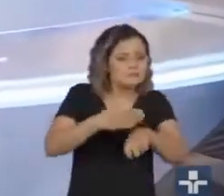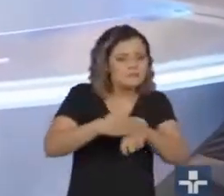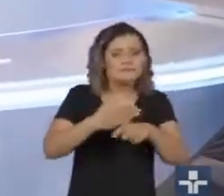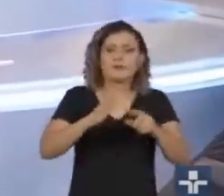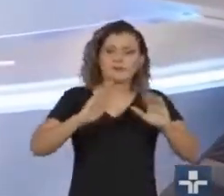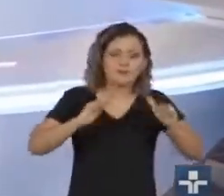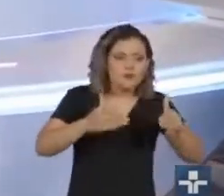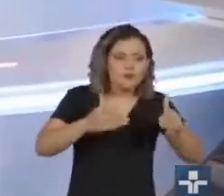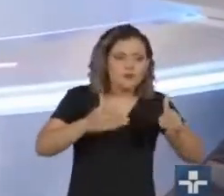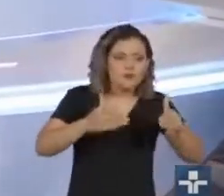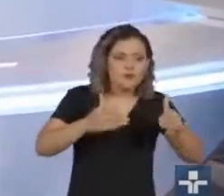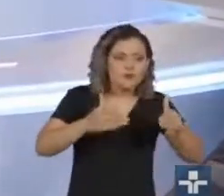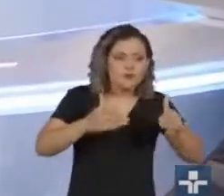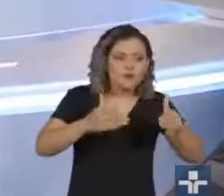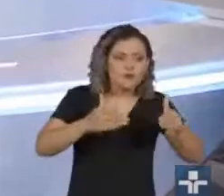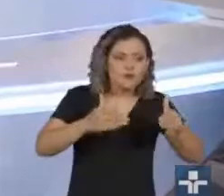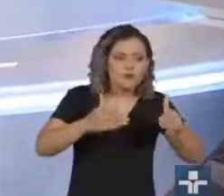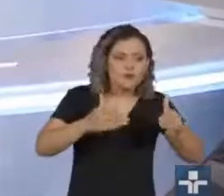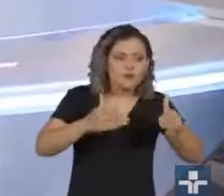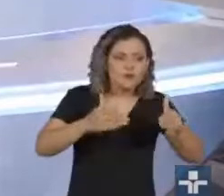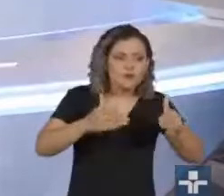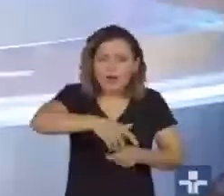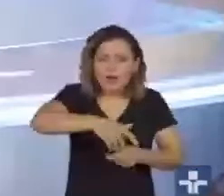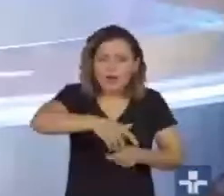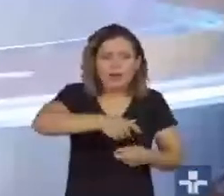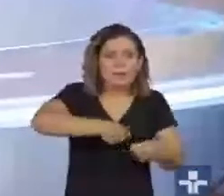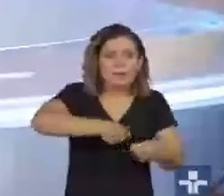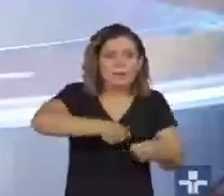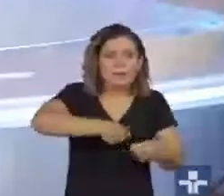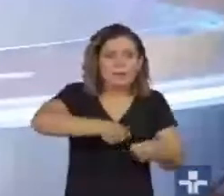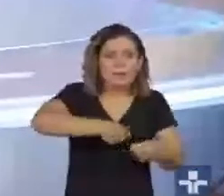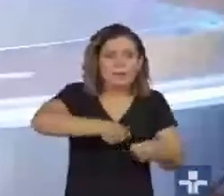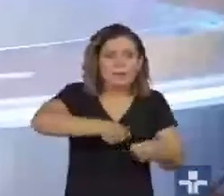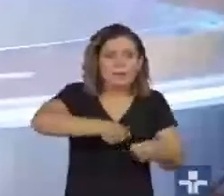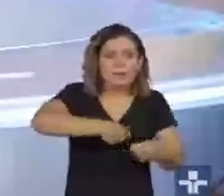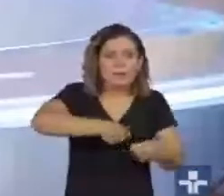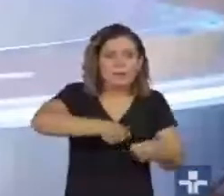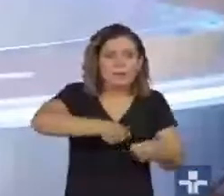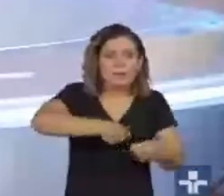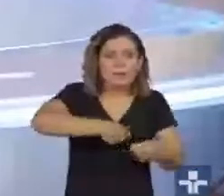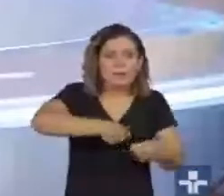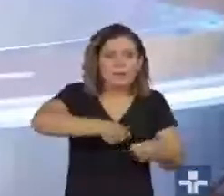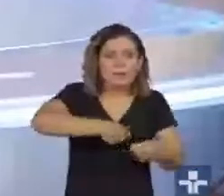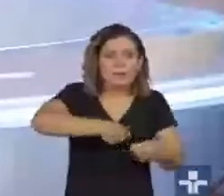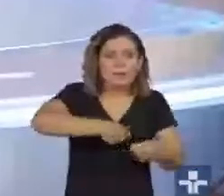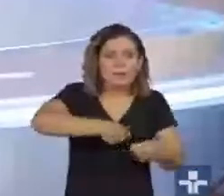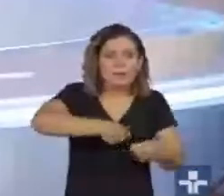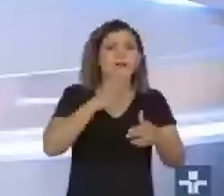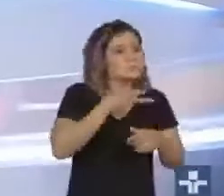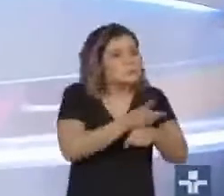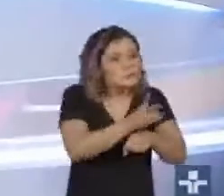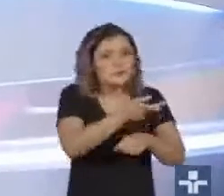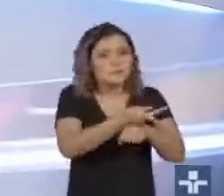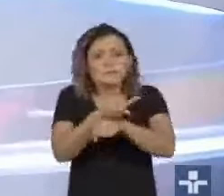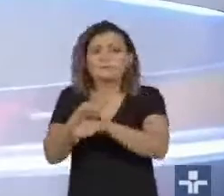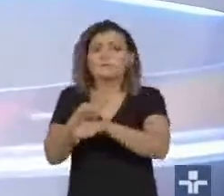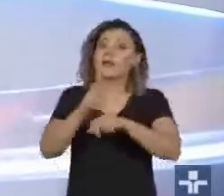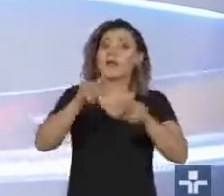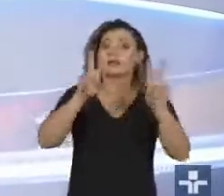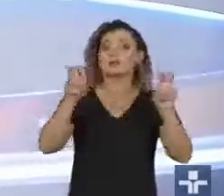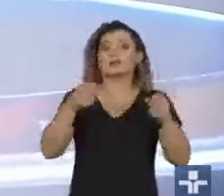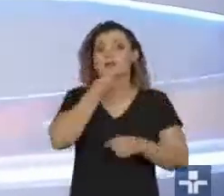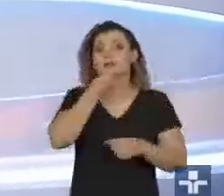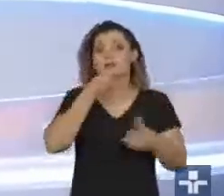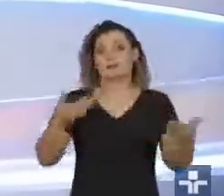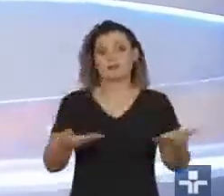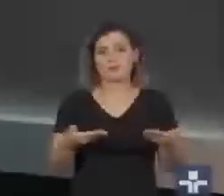foco, análise do mercado e muita, muita insistência, entre outras habilidades. Este é o assunto da nossa entrevista